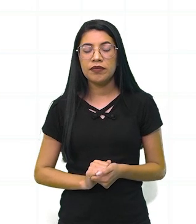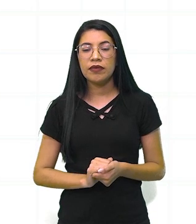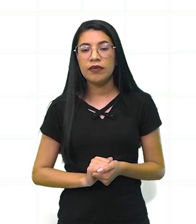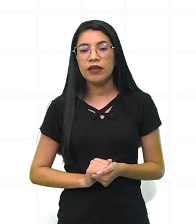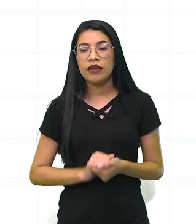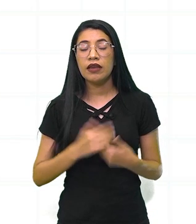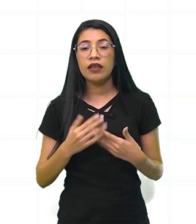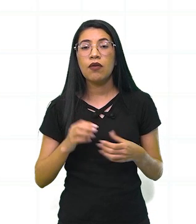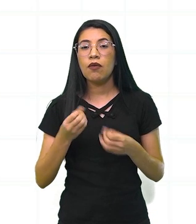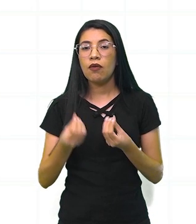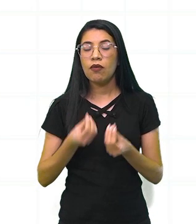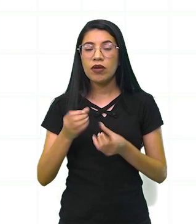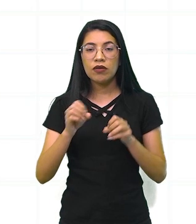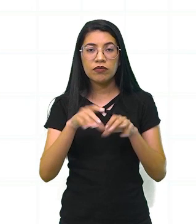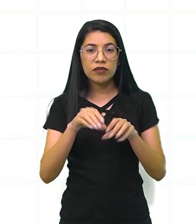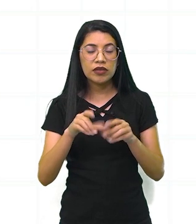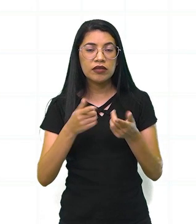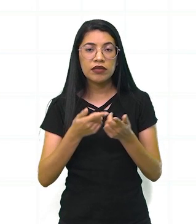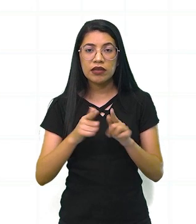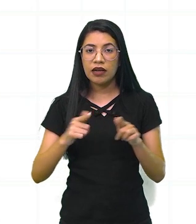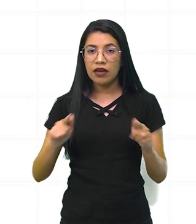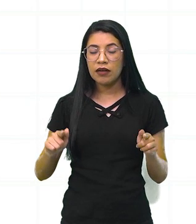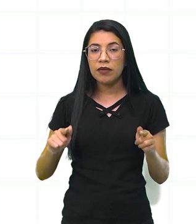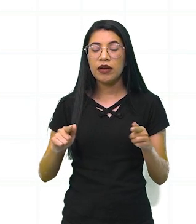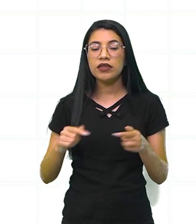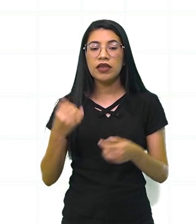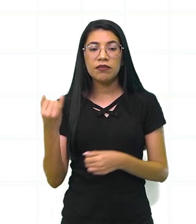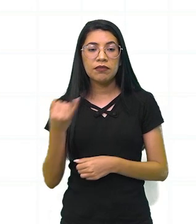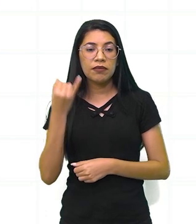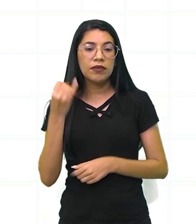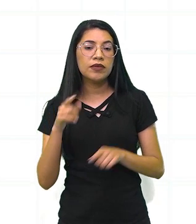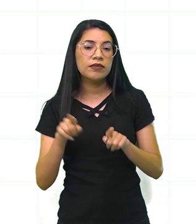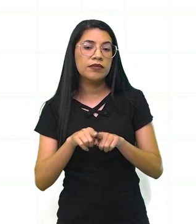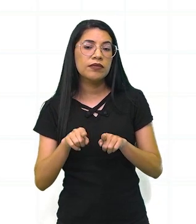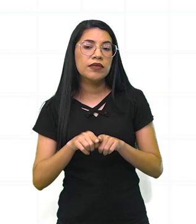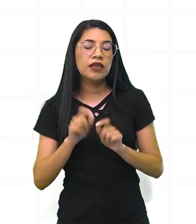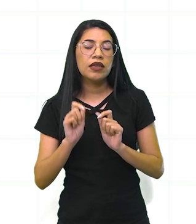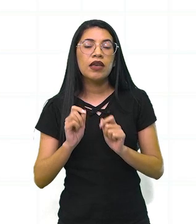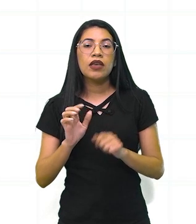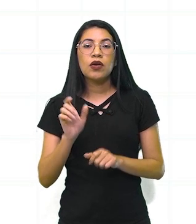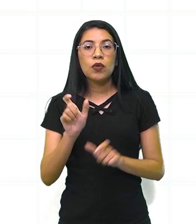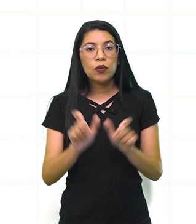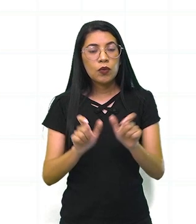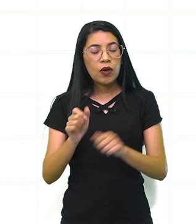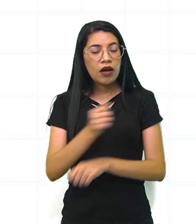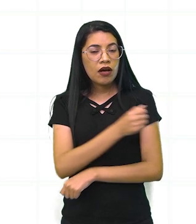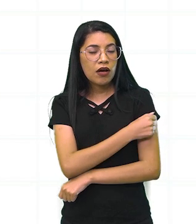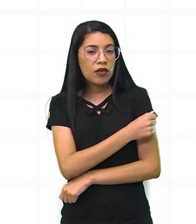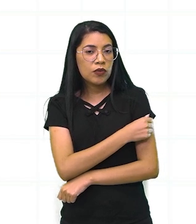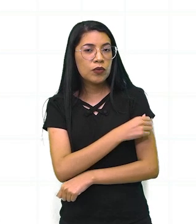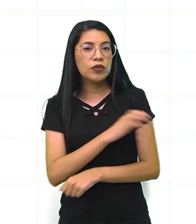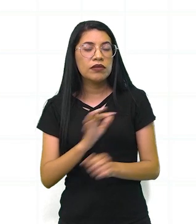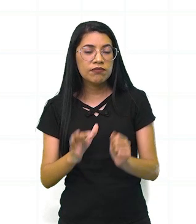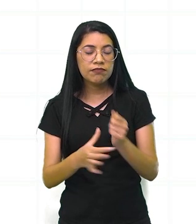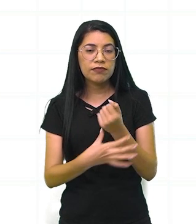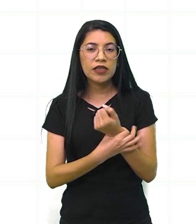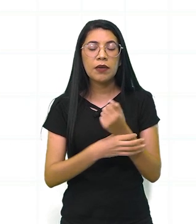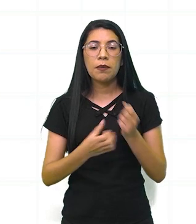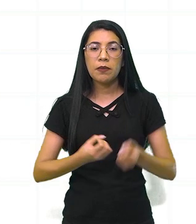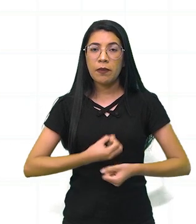ensino dessa gramática rev ela indispensável para assegurar que os alunos se expressem com clareza e